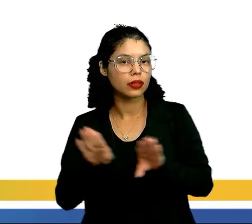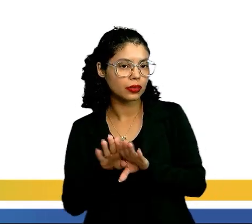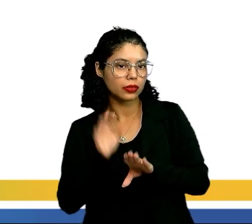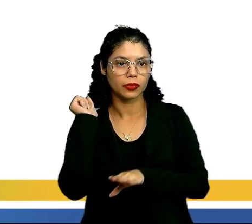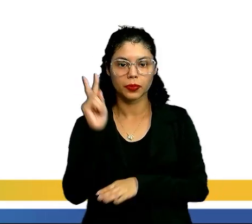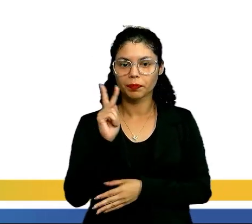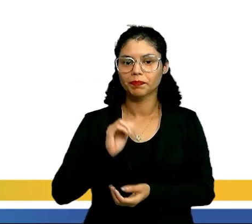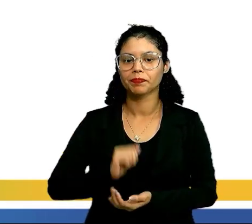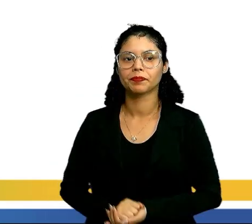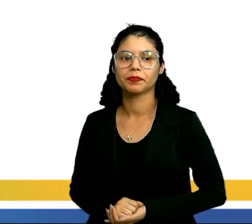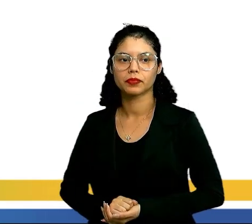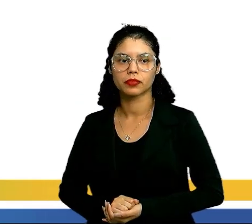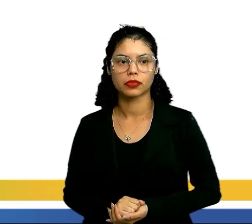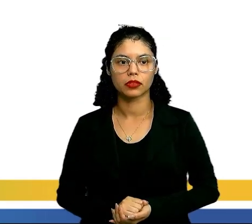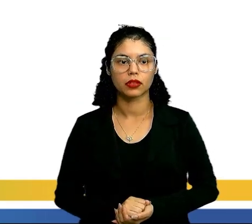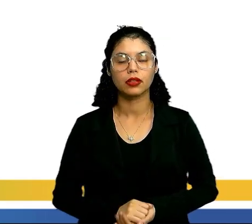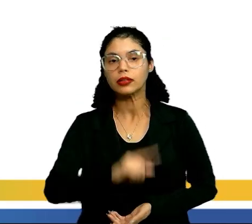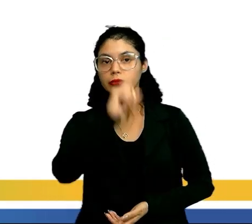bem?